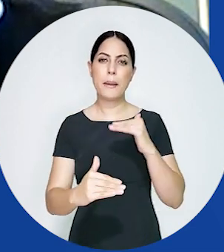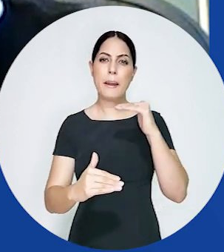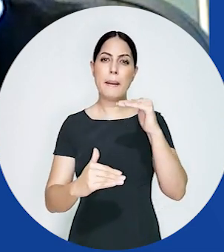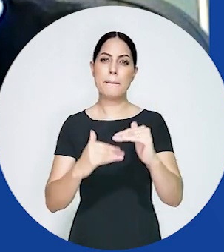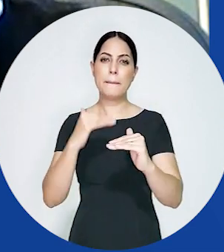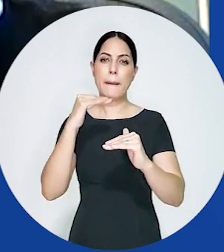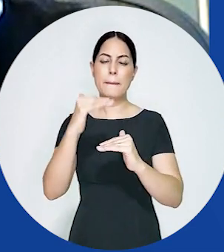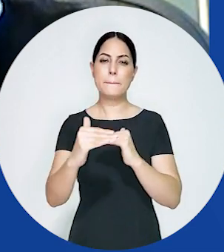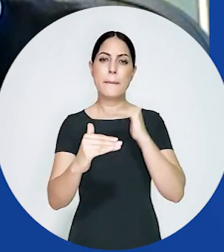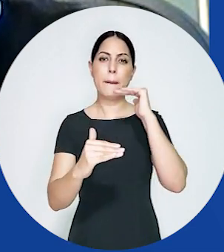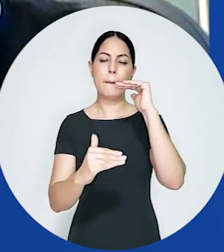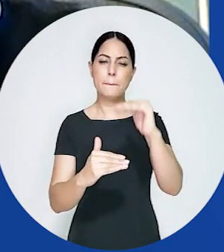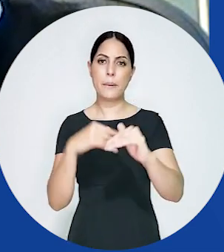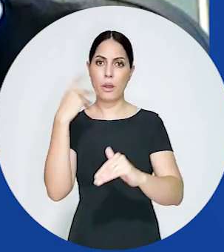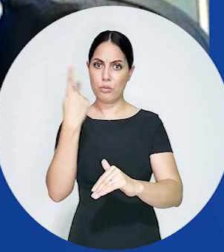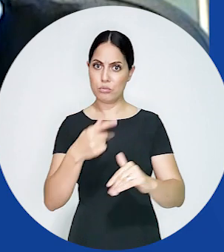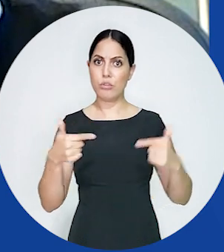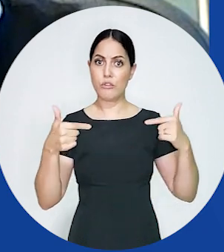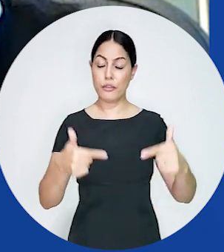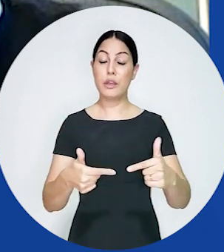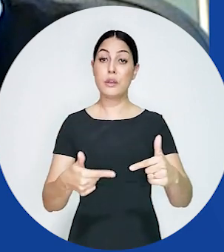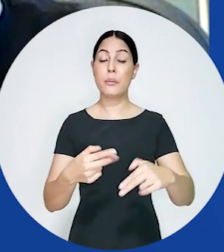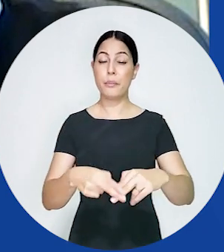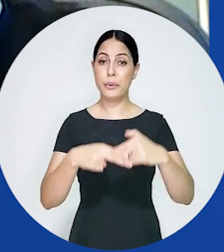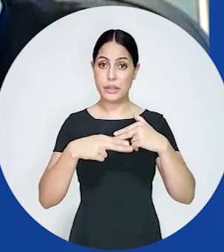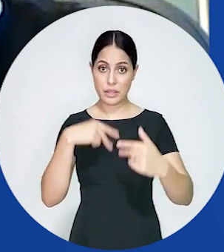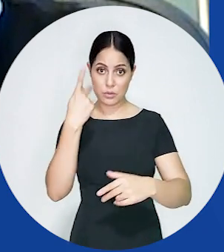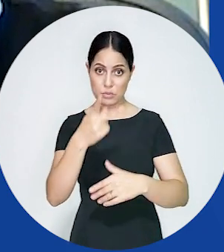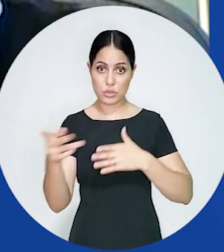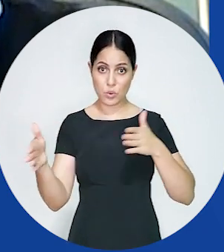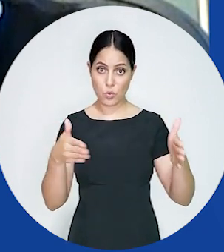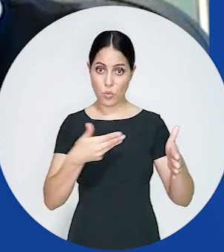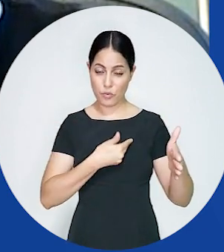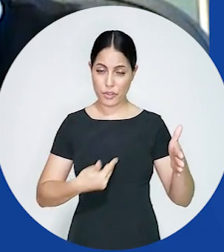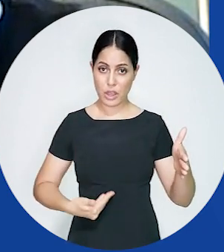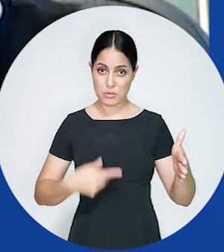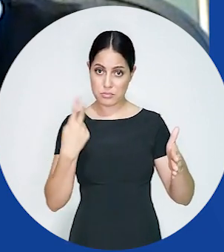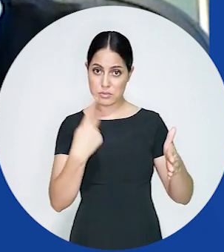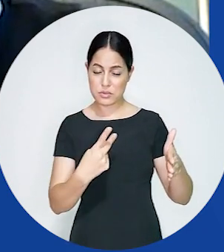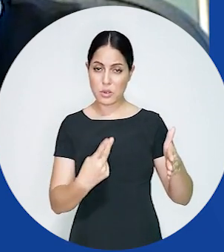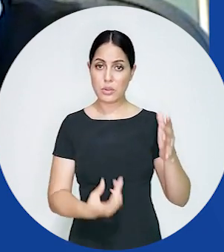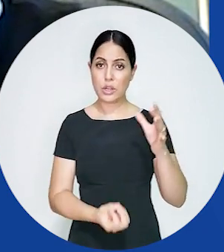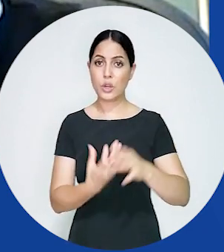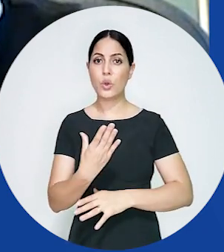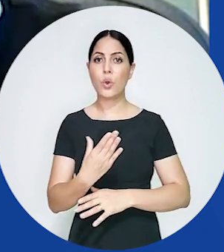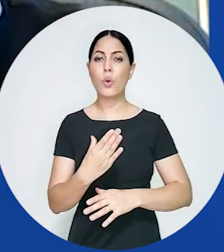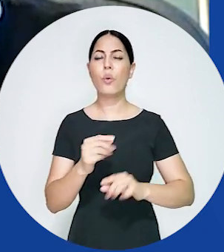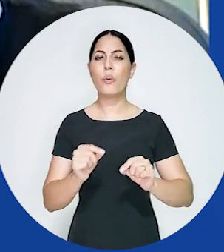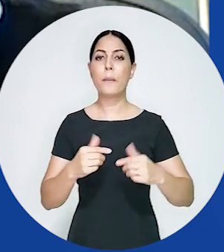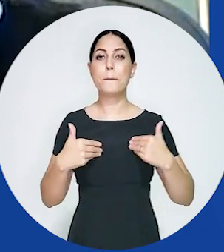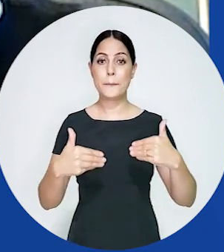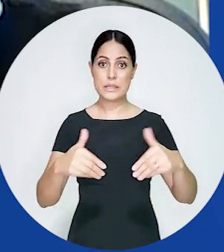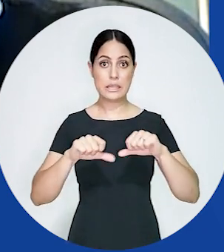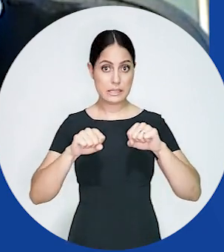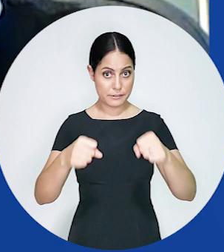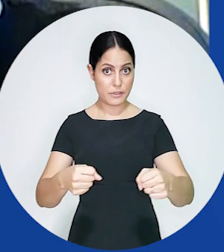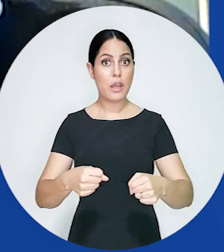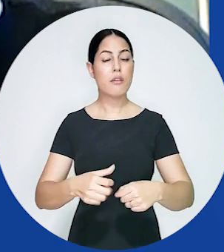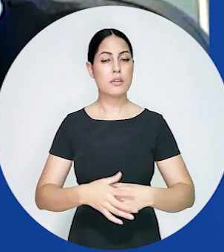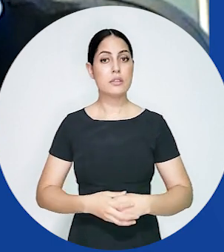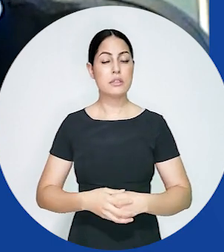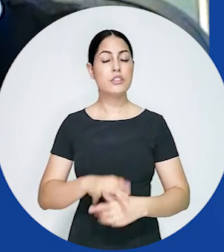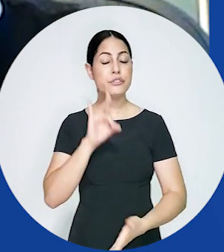concreta construção que o senhor fez, foi no seu governo, a criação do Ministério da Defesa, por exemplo, a pacificação da relação